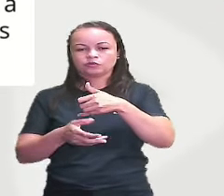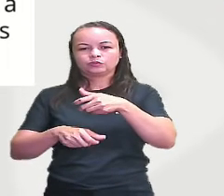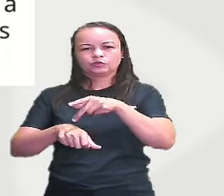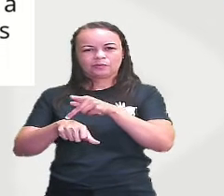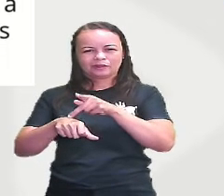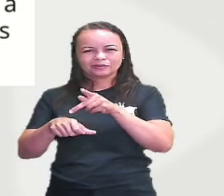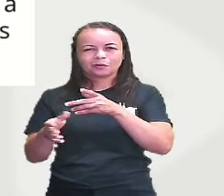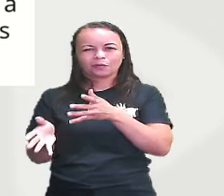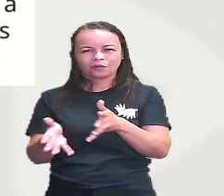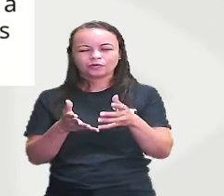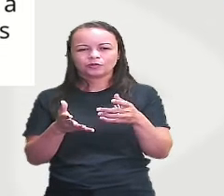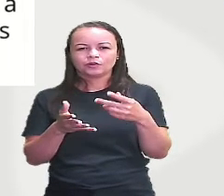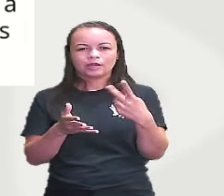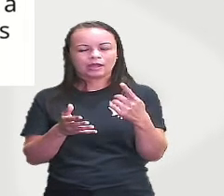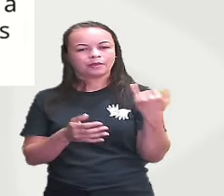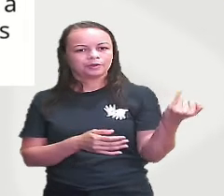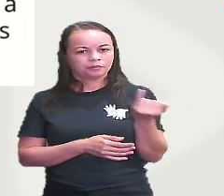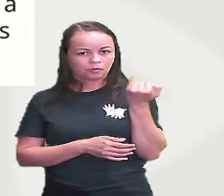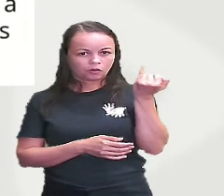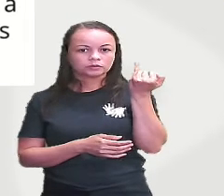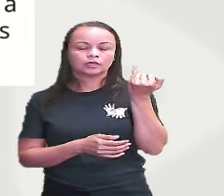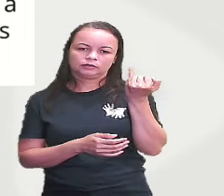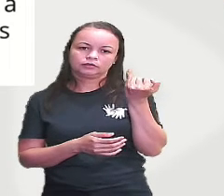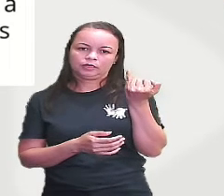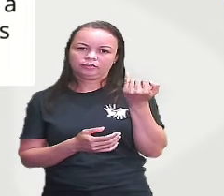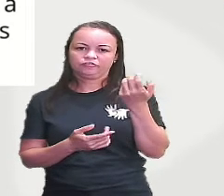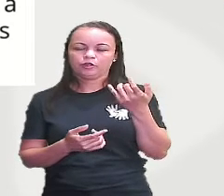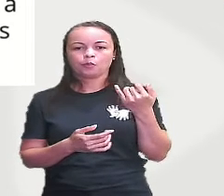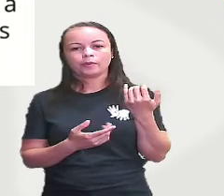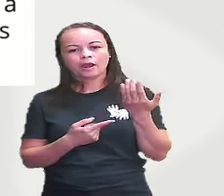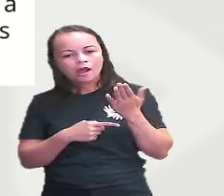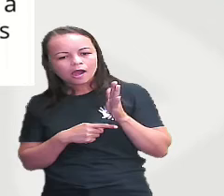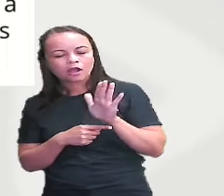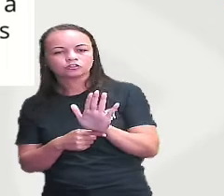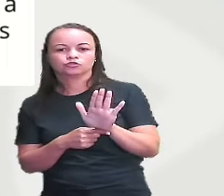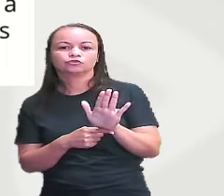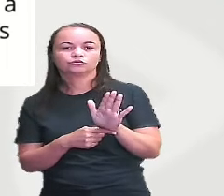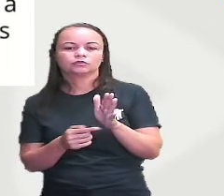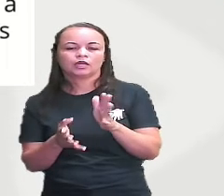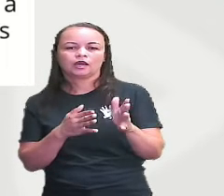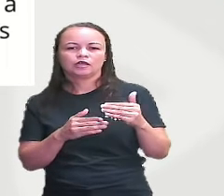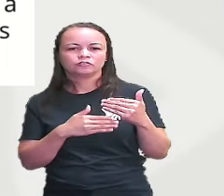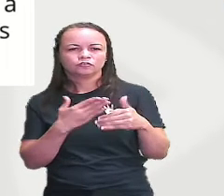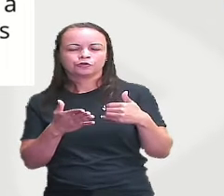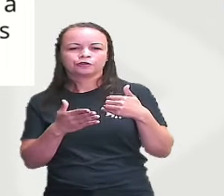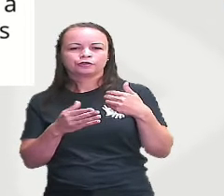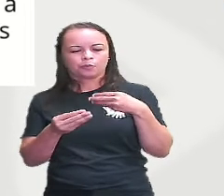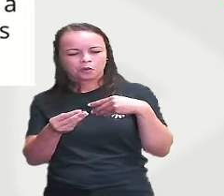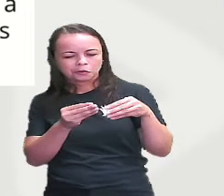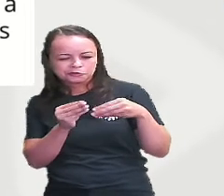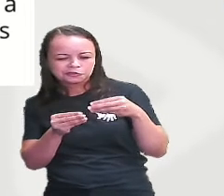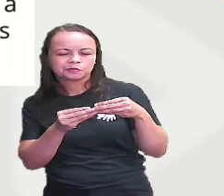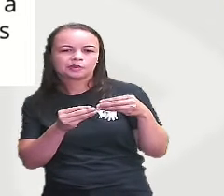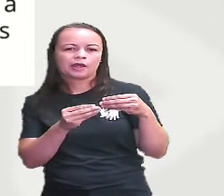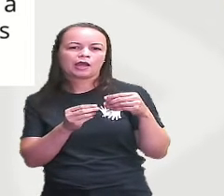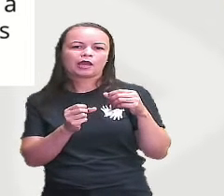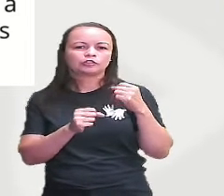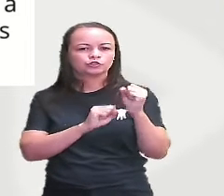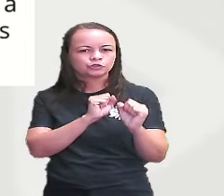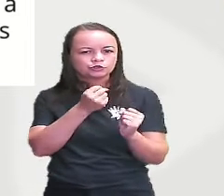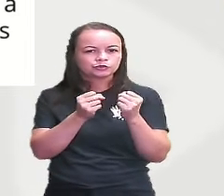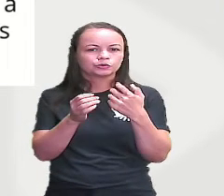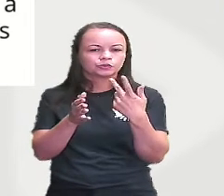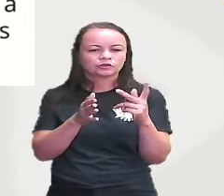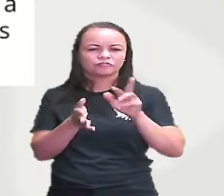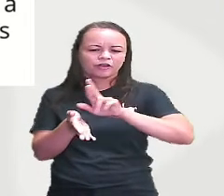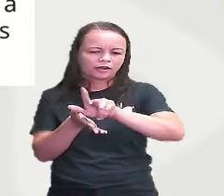importante, tá? O petróleo, ele veio para agregar. Através do petróleo foi produzido plástico, é produzido inclusive outras